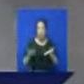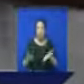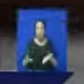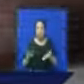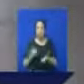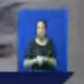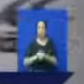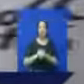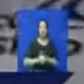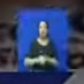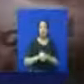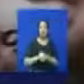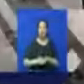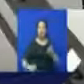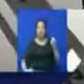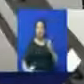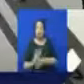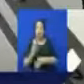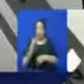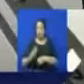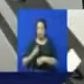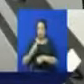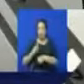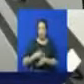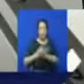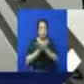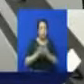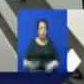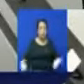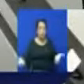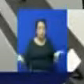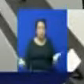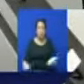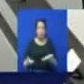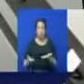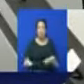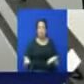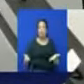vai haver um avivamento. Hoje aqui,